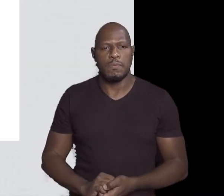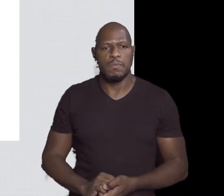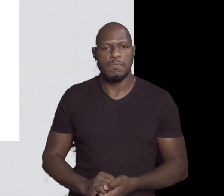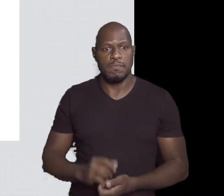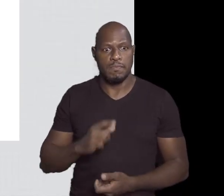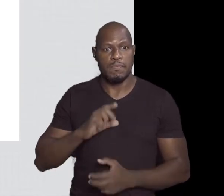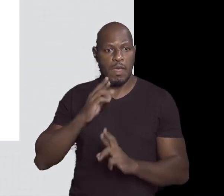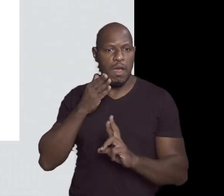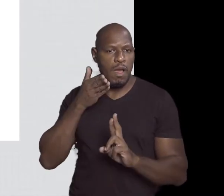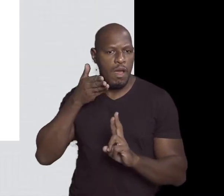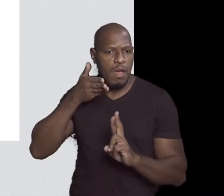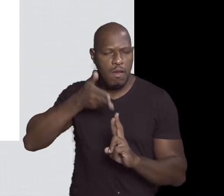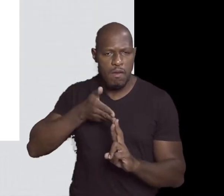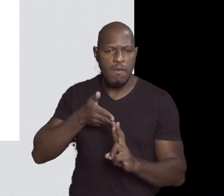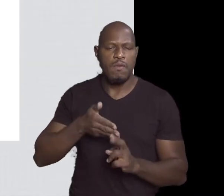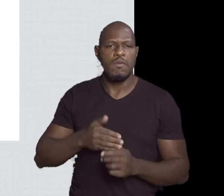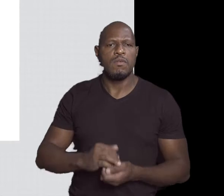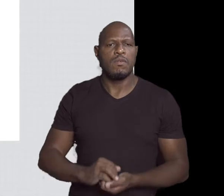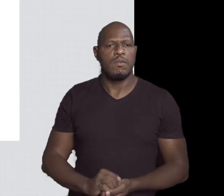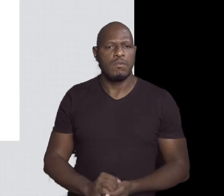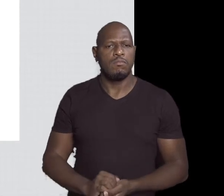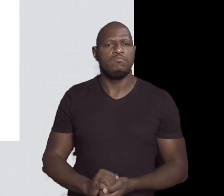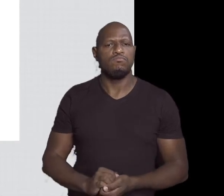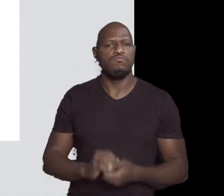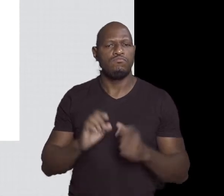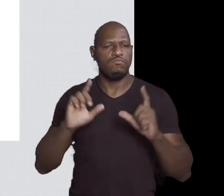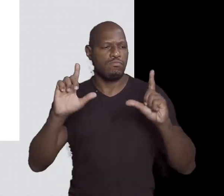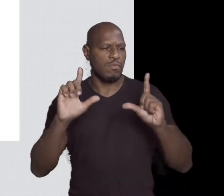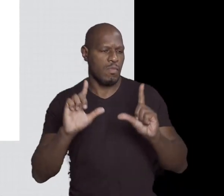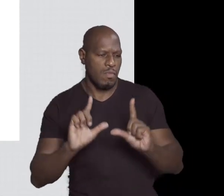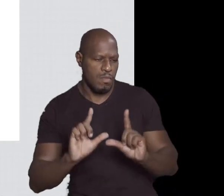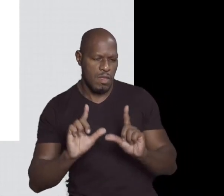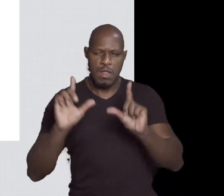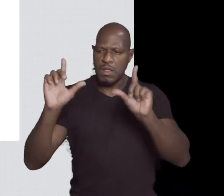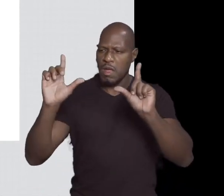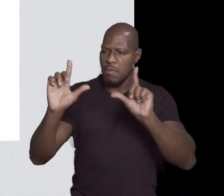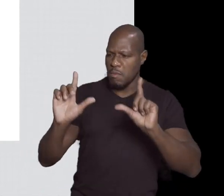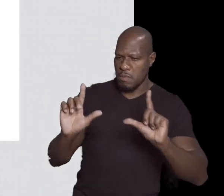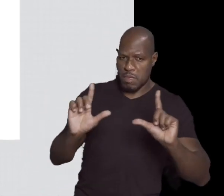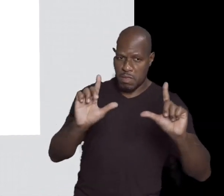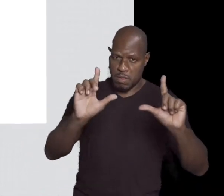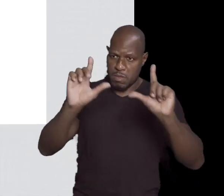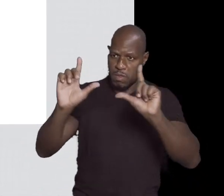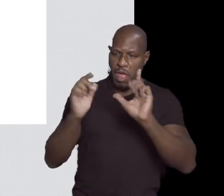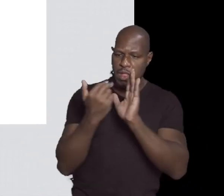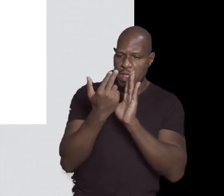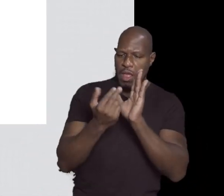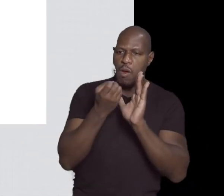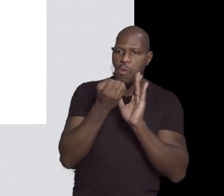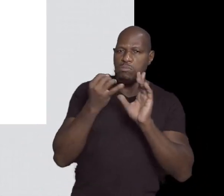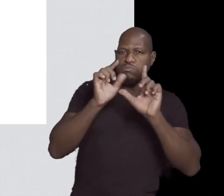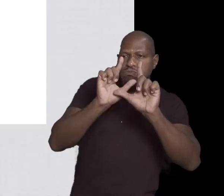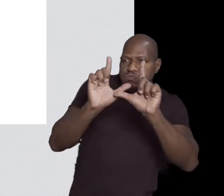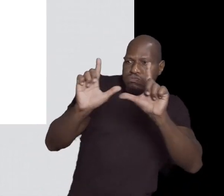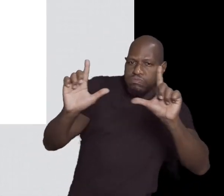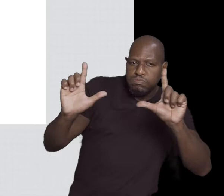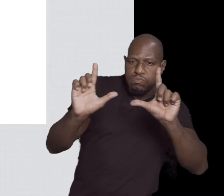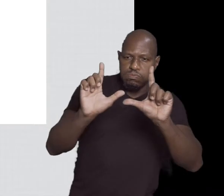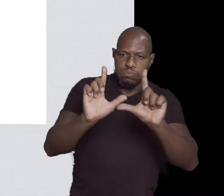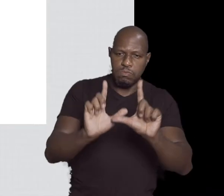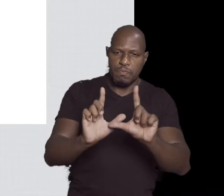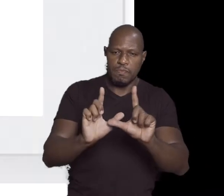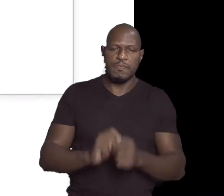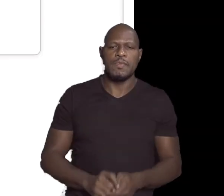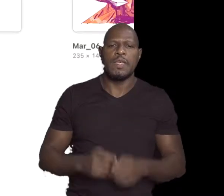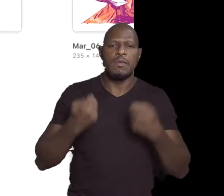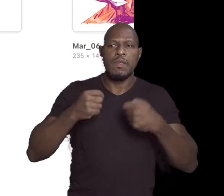ter a referência da proporção do desenho, o quanto ele vai ocupar da página. Na verdade, eu